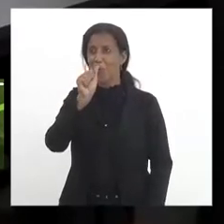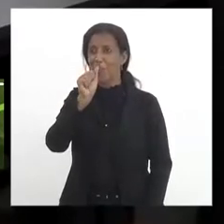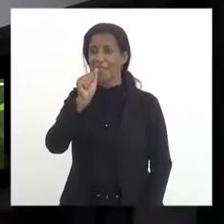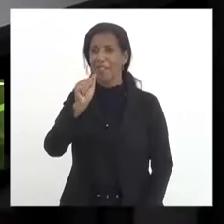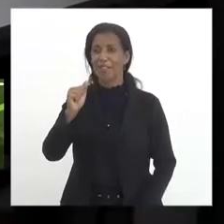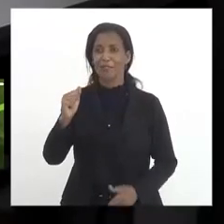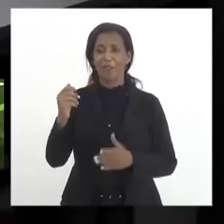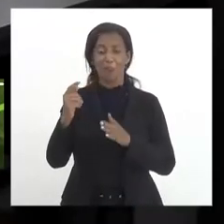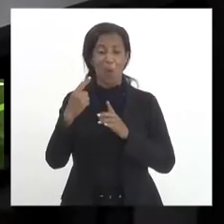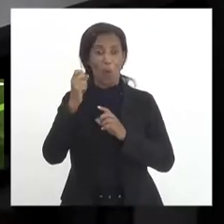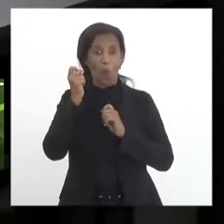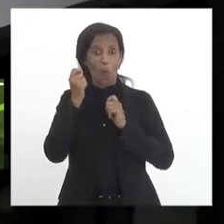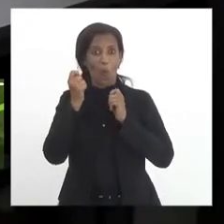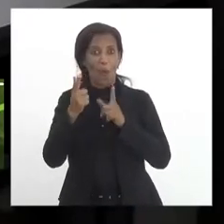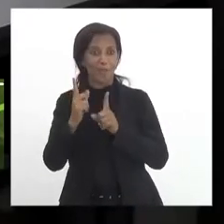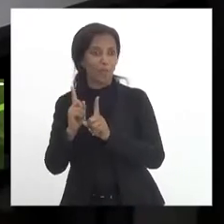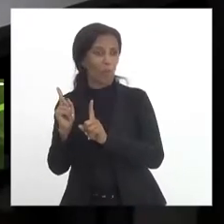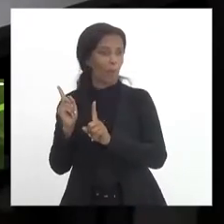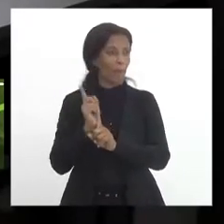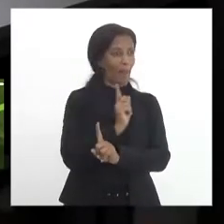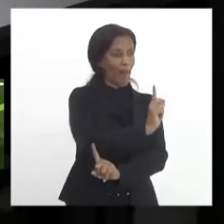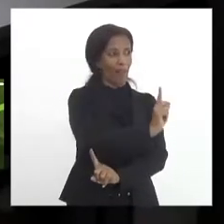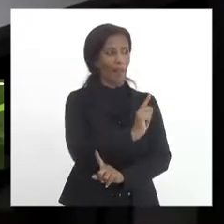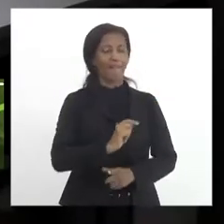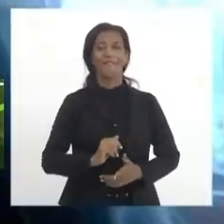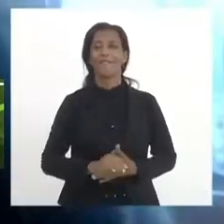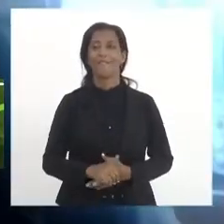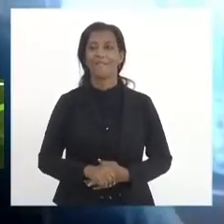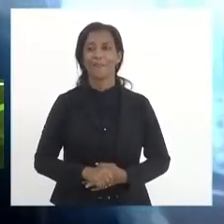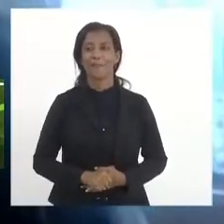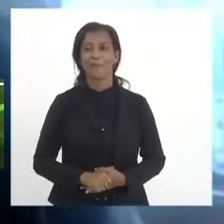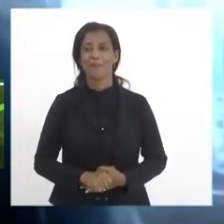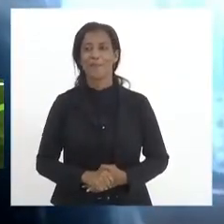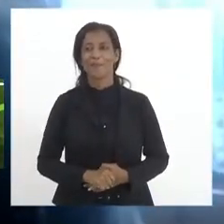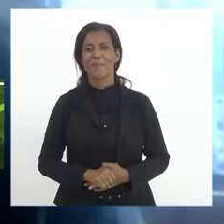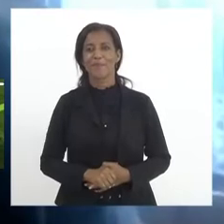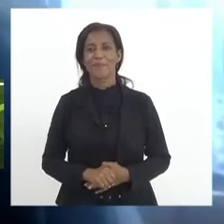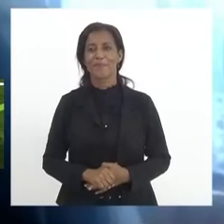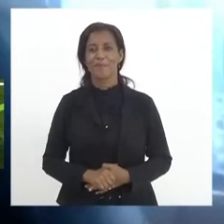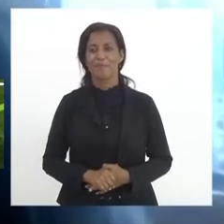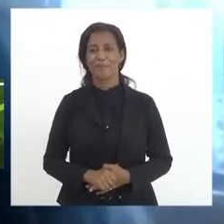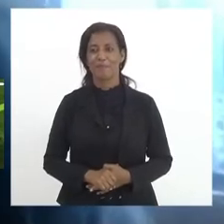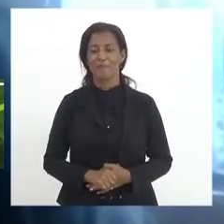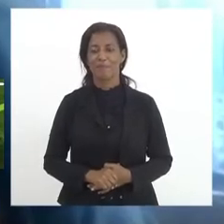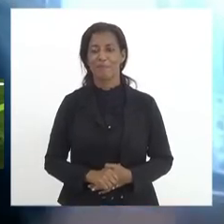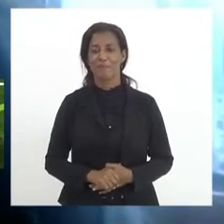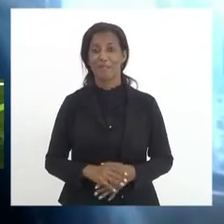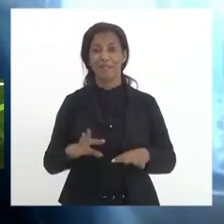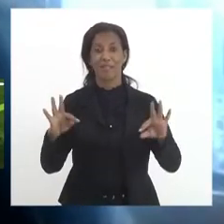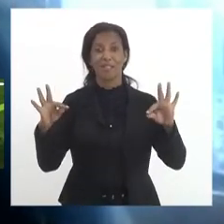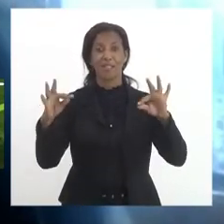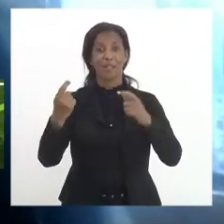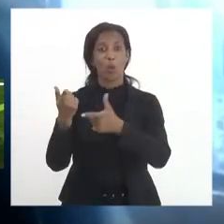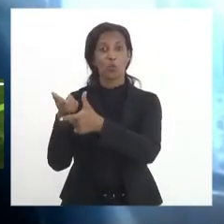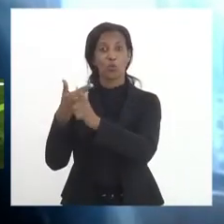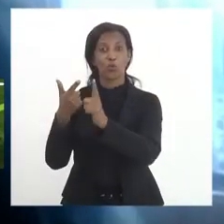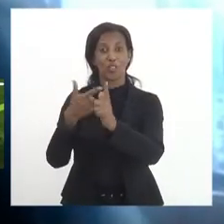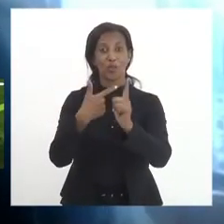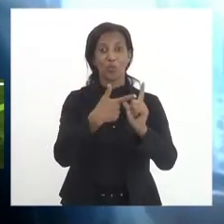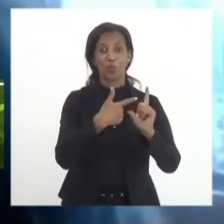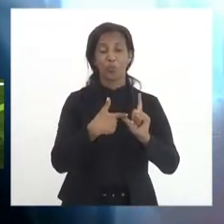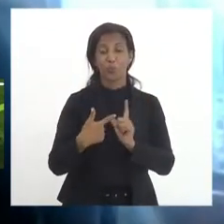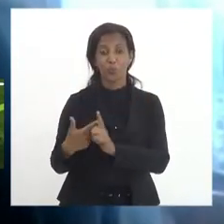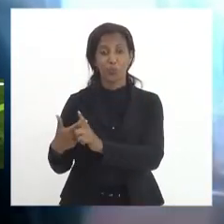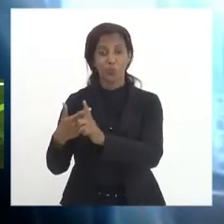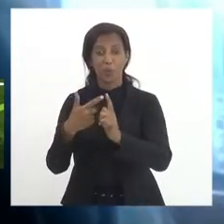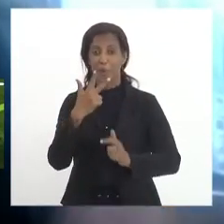outro lado da cadeira. Voto divergente. Márcio Pacheco, mas deixa eu dar uma explicação rápida aqui. É que está todo mundo endividado